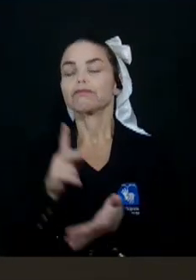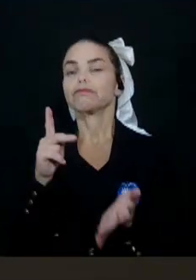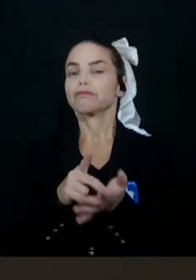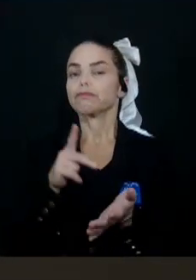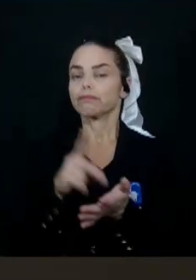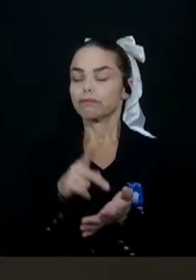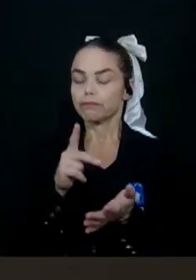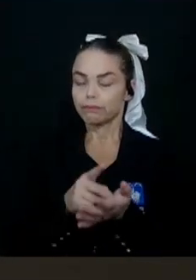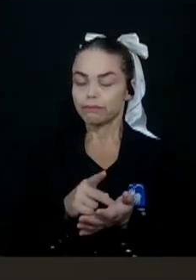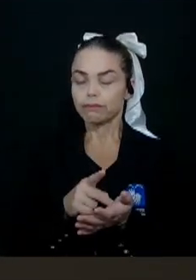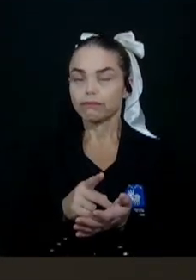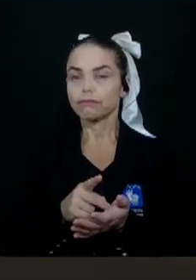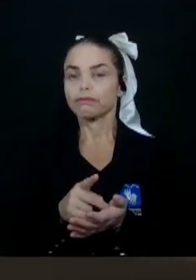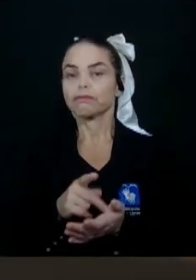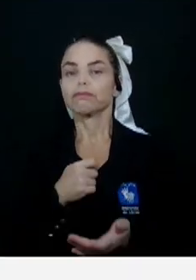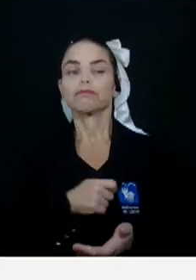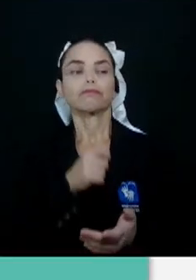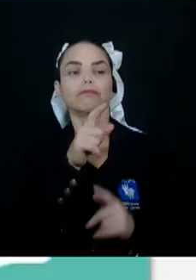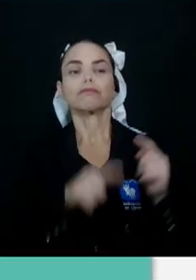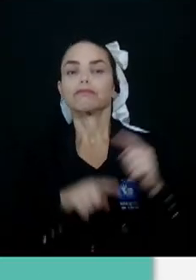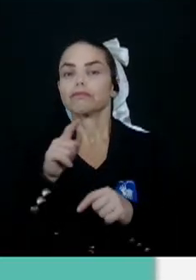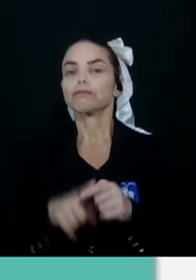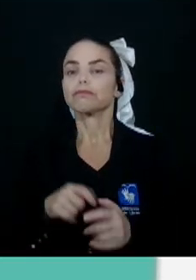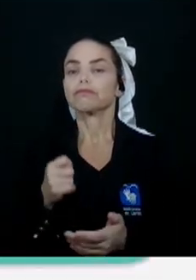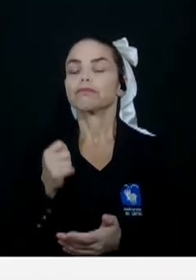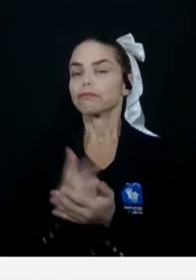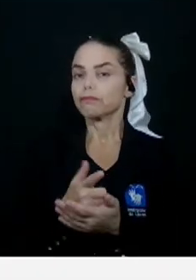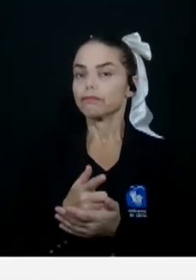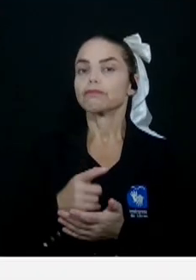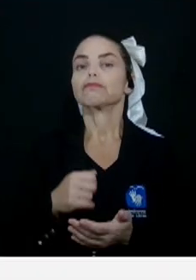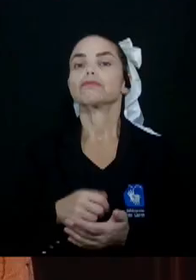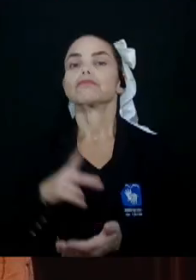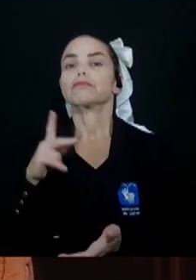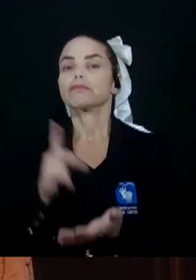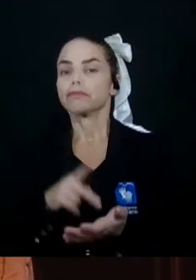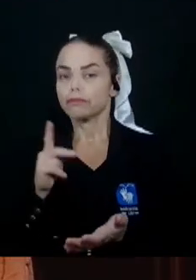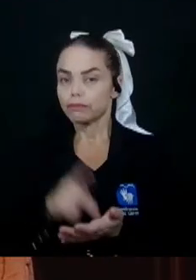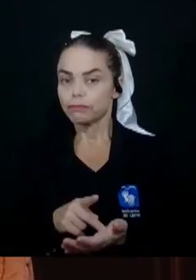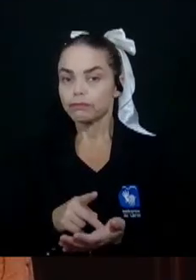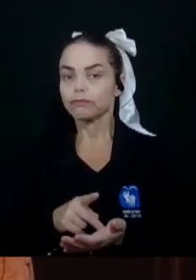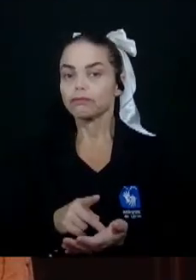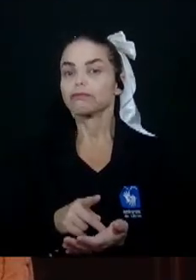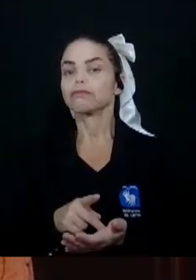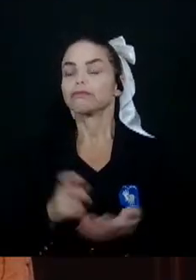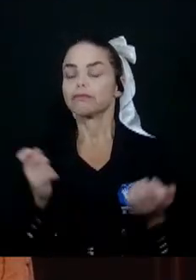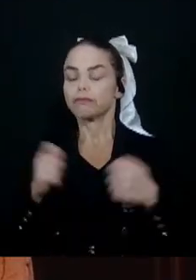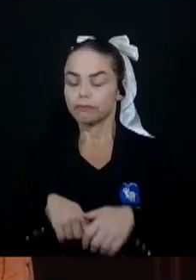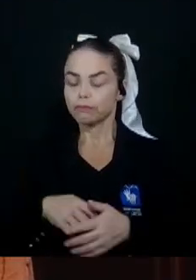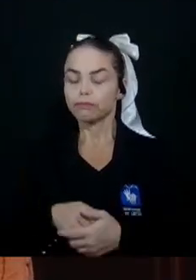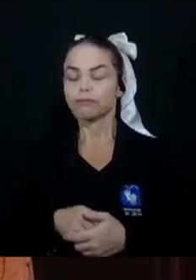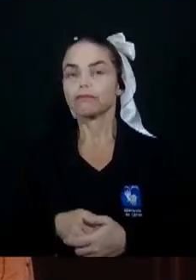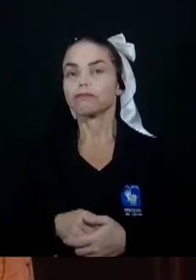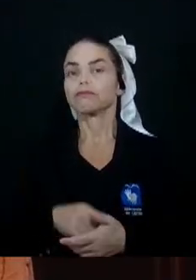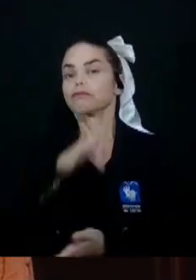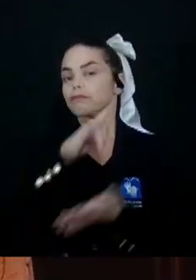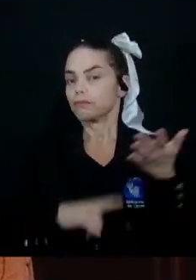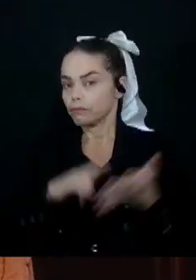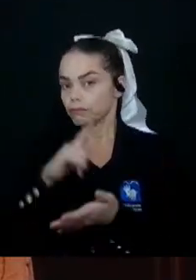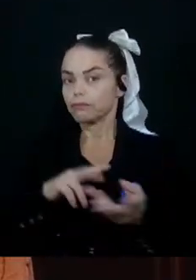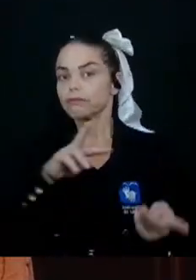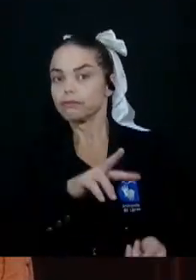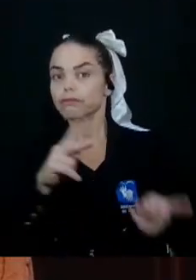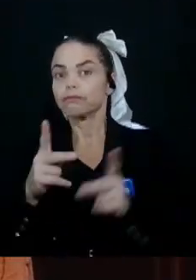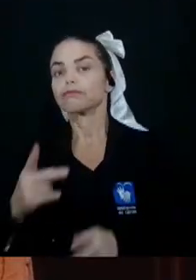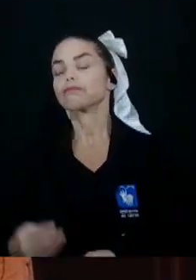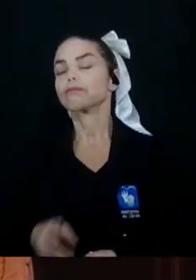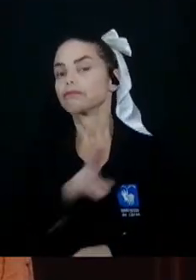objeto que vai ser comprado ele existe, se ele está lá apto para documentação ser transferida para o seu nome. Então,